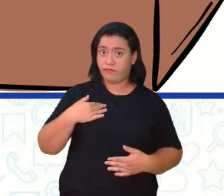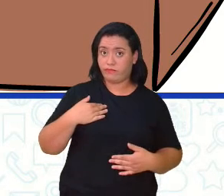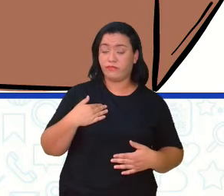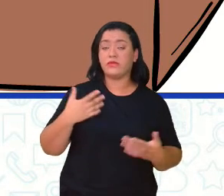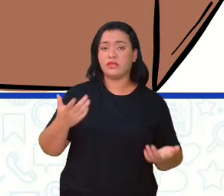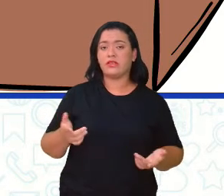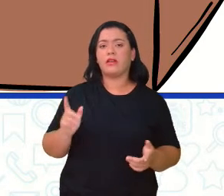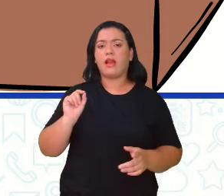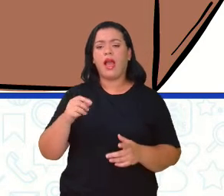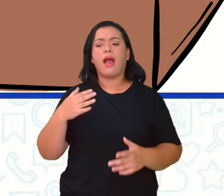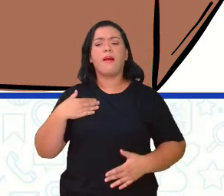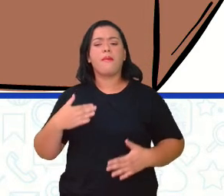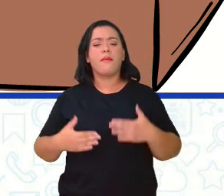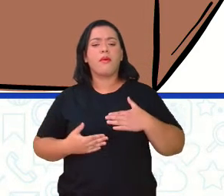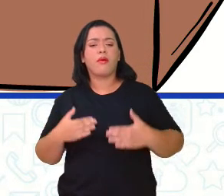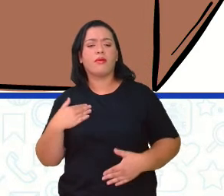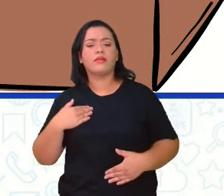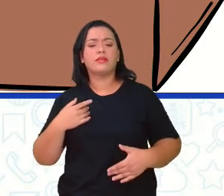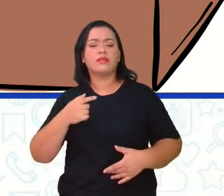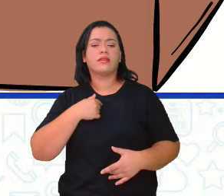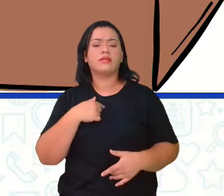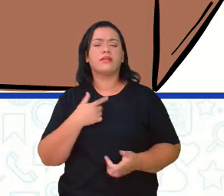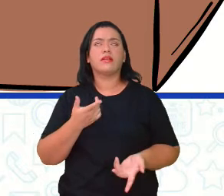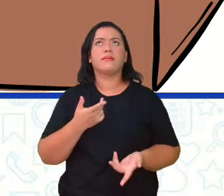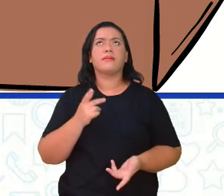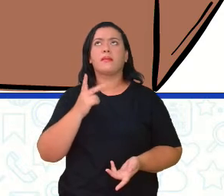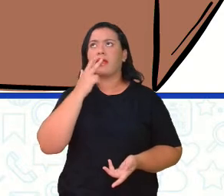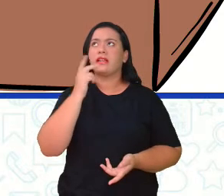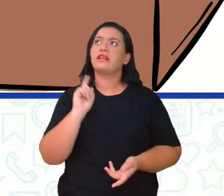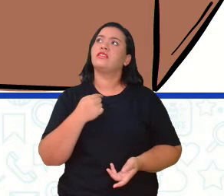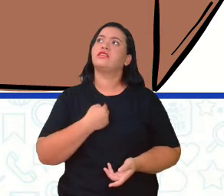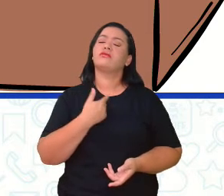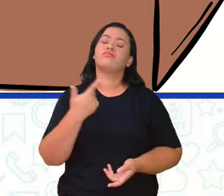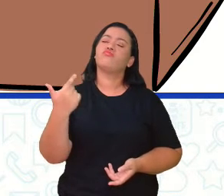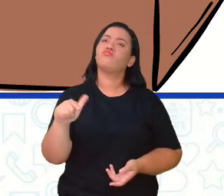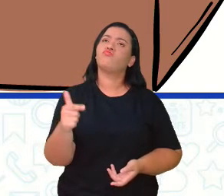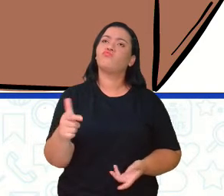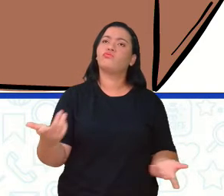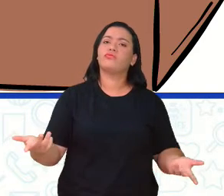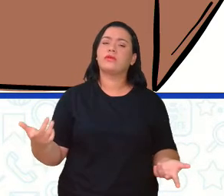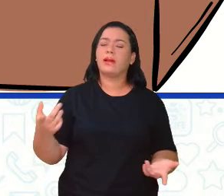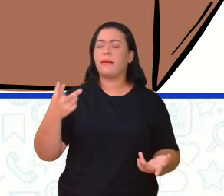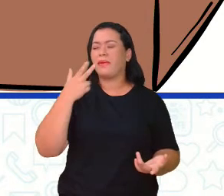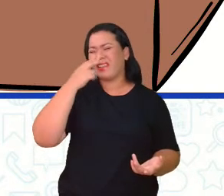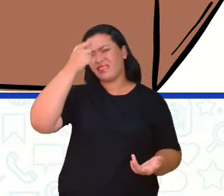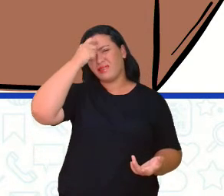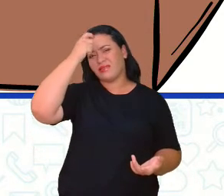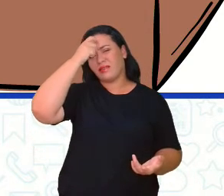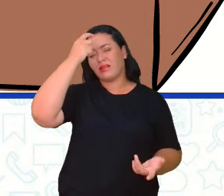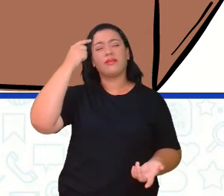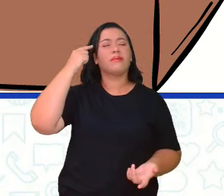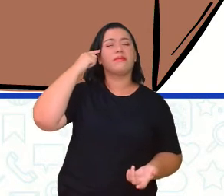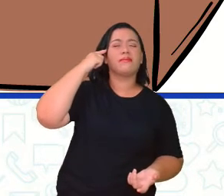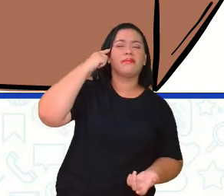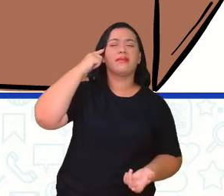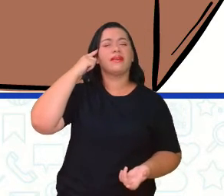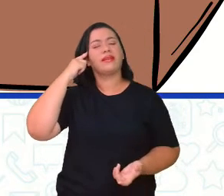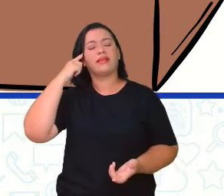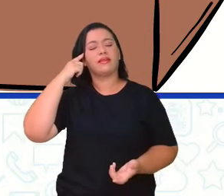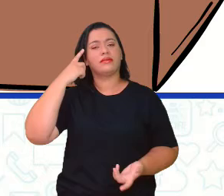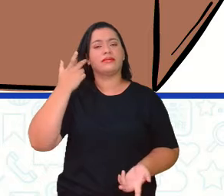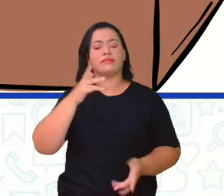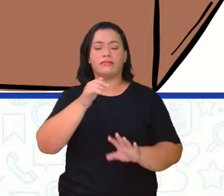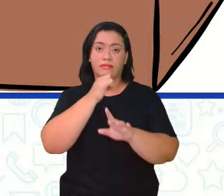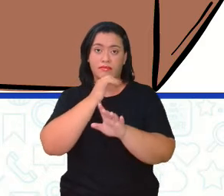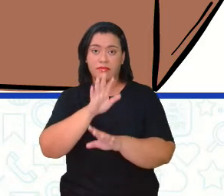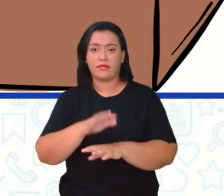nosso corpo que são movimentos que a gente não tem essa consciência, né? A gente não fica pensando nisso.